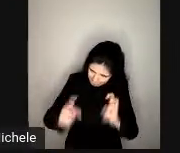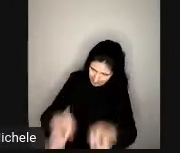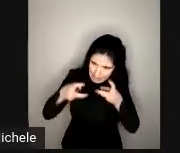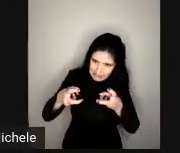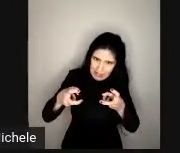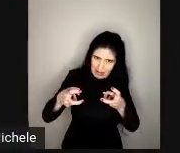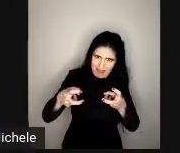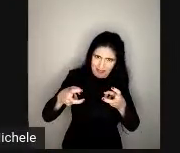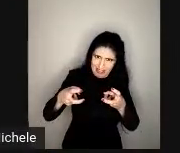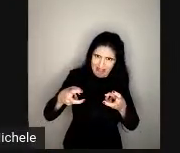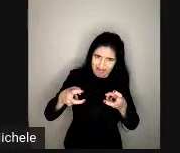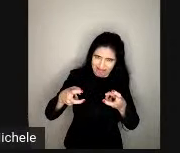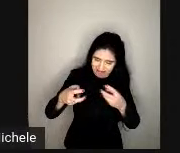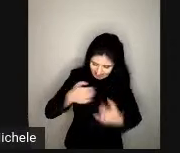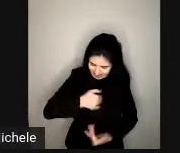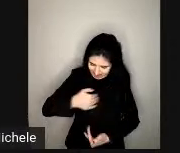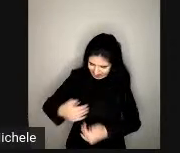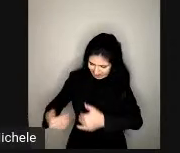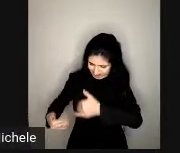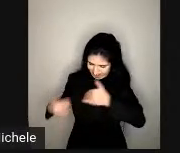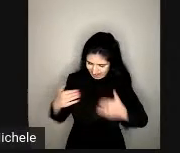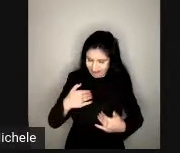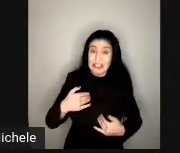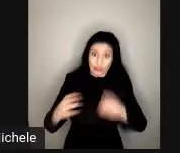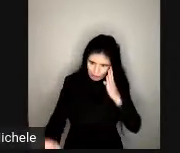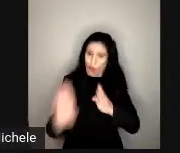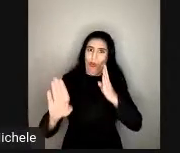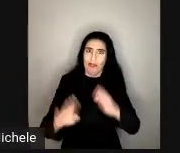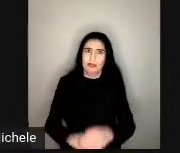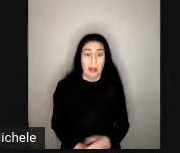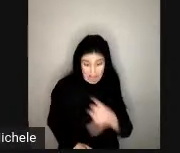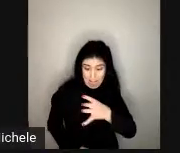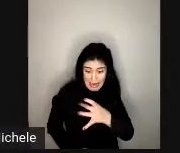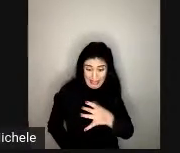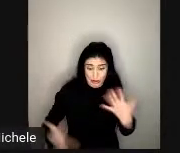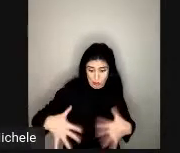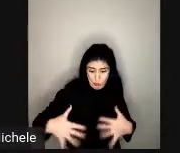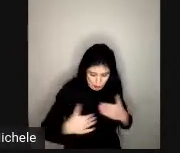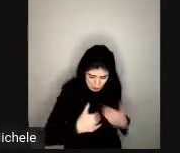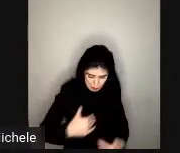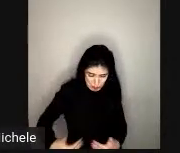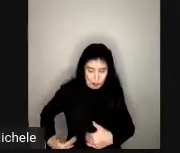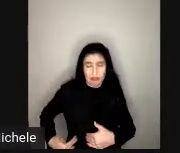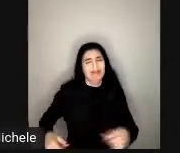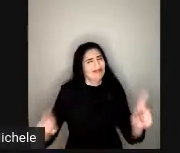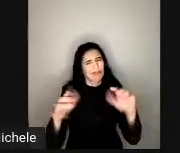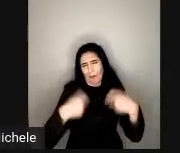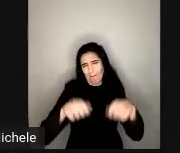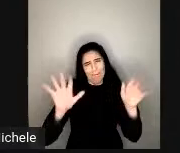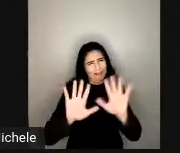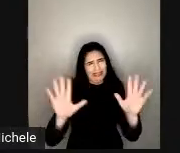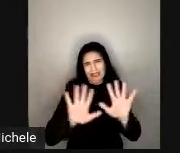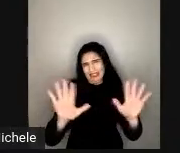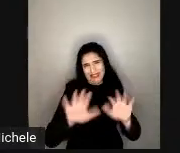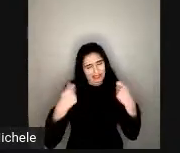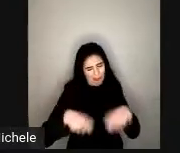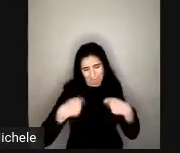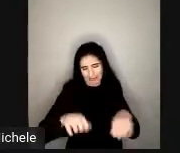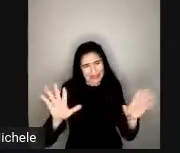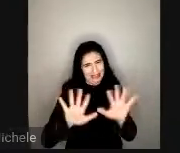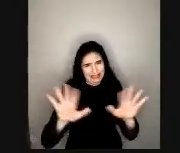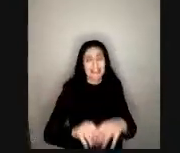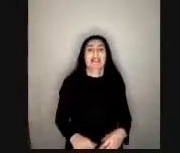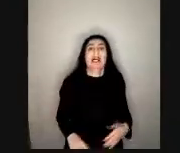né? Então, acho que é importante não ter medo de se autoexaminar, né? Nas pessoas com prótese, então, é uma coisa boa, porque a